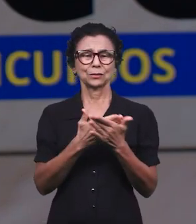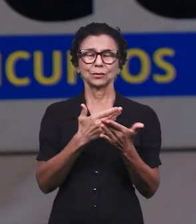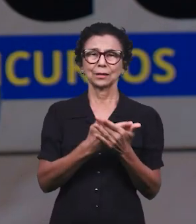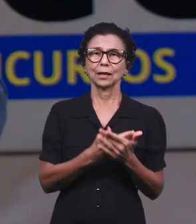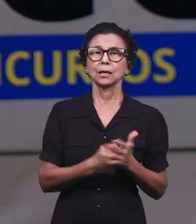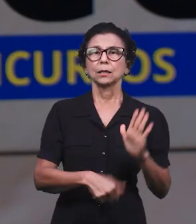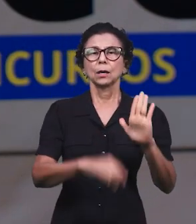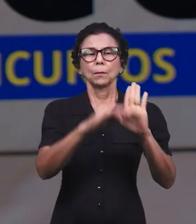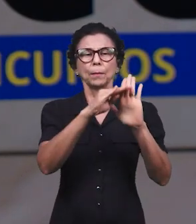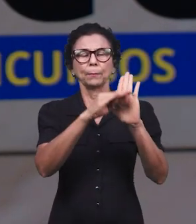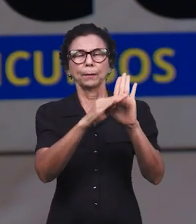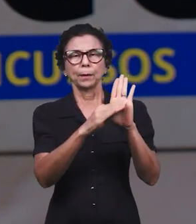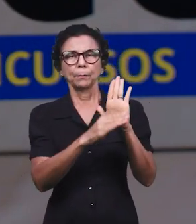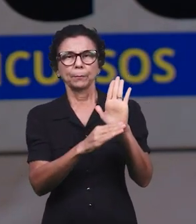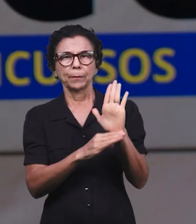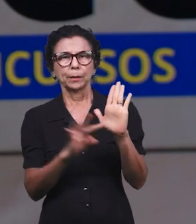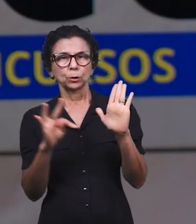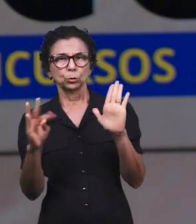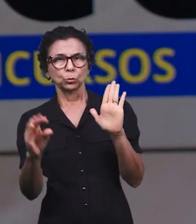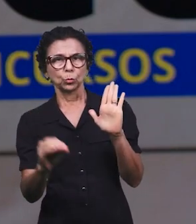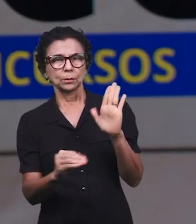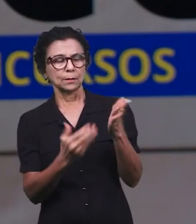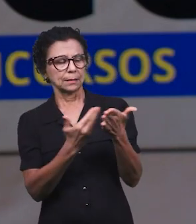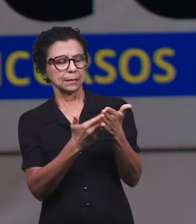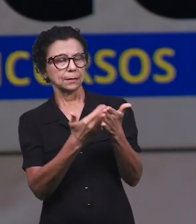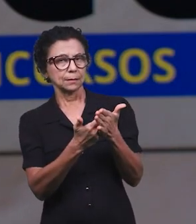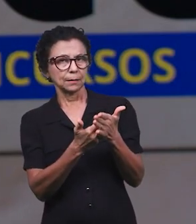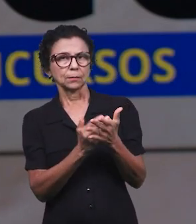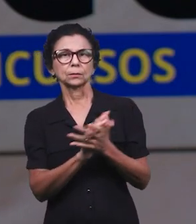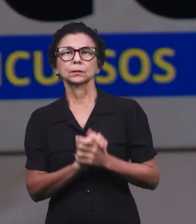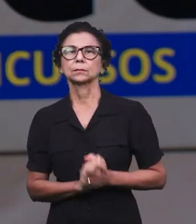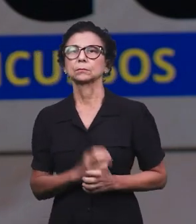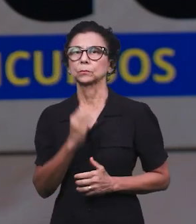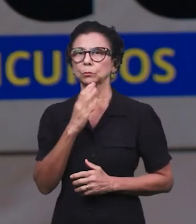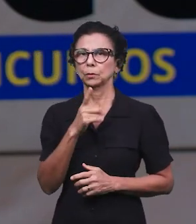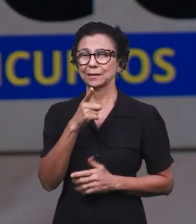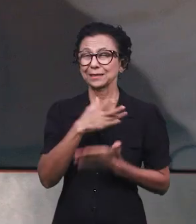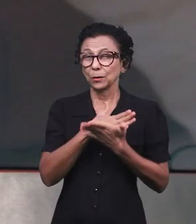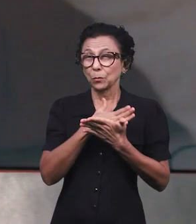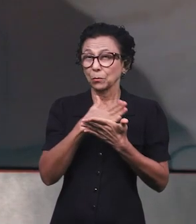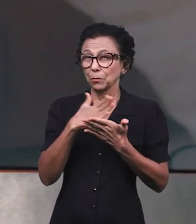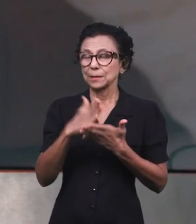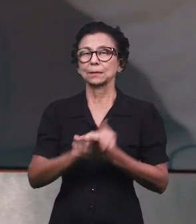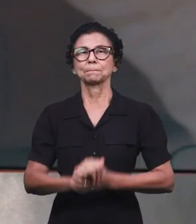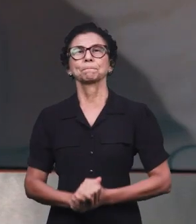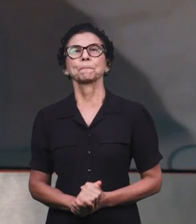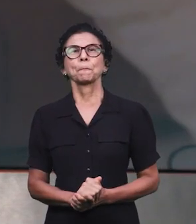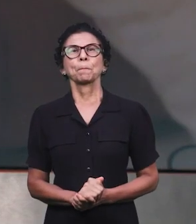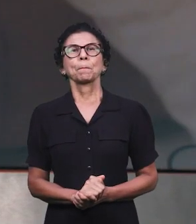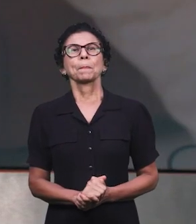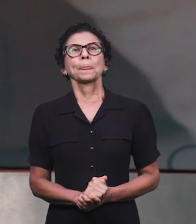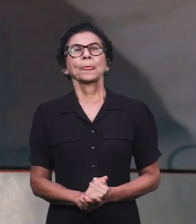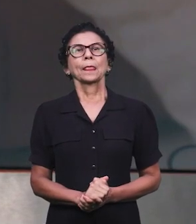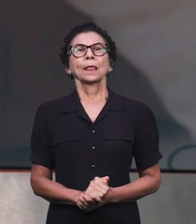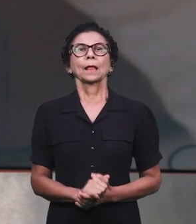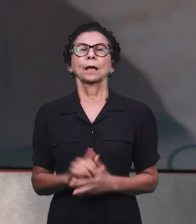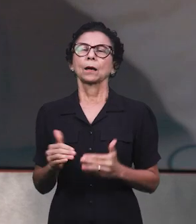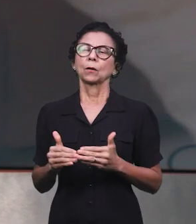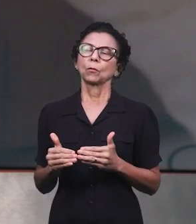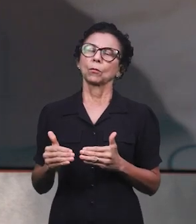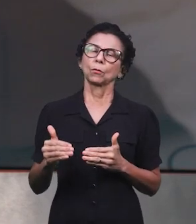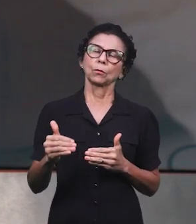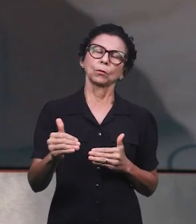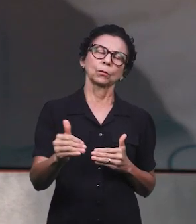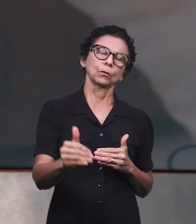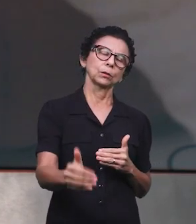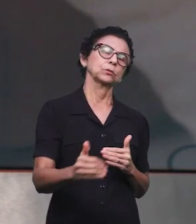bom, especialmente, como nós falamos, quem está no começo da preparação. Então, ter essa rotina já determinada pelo curso